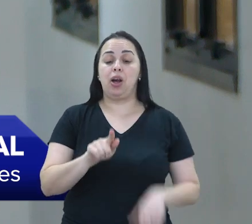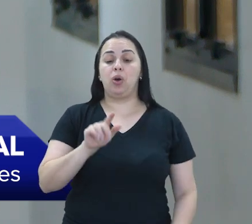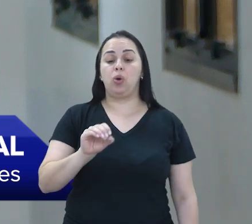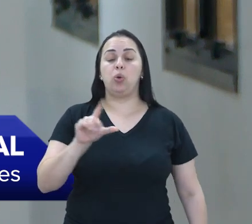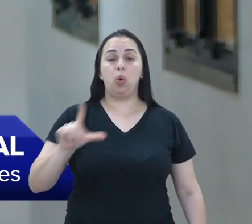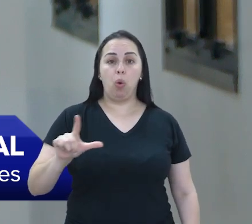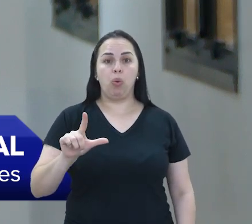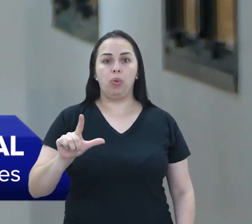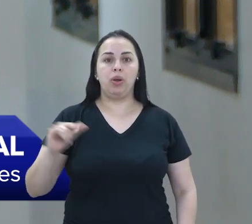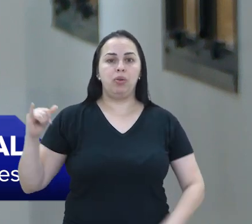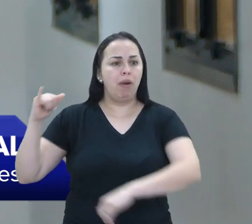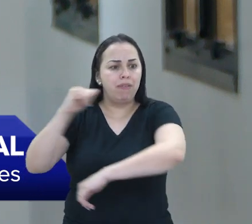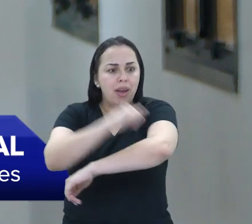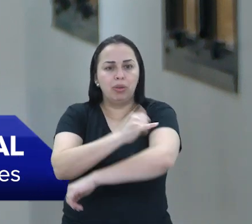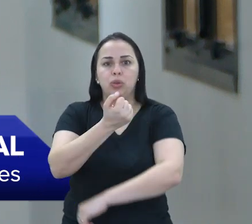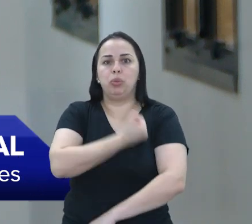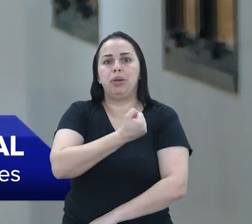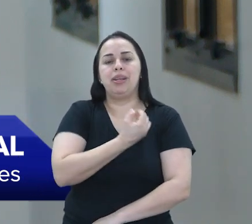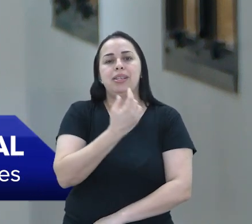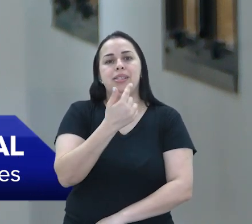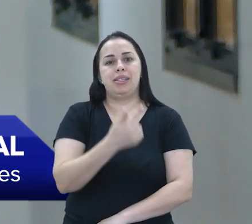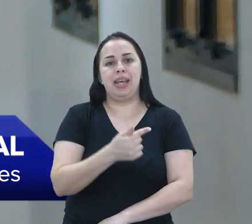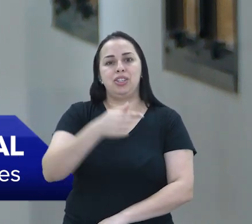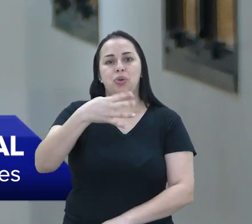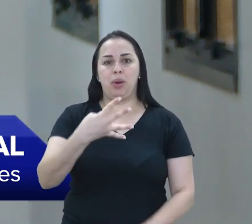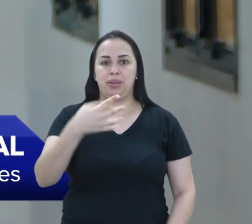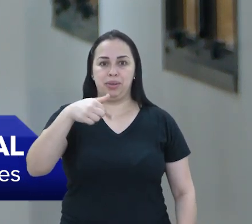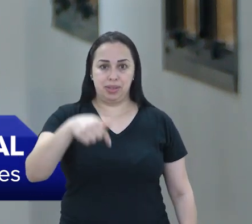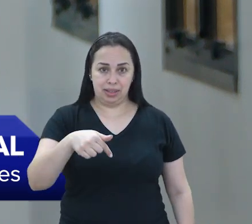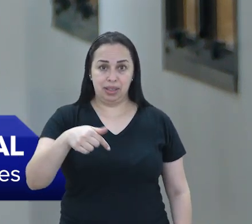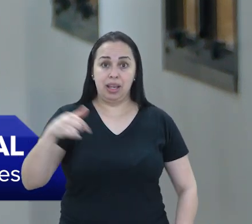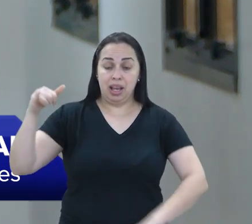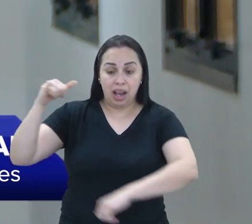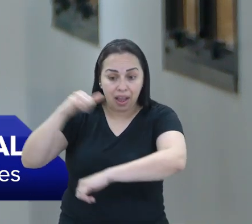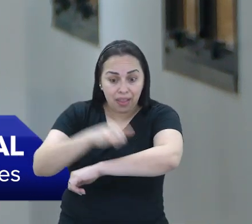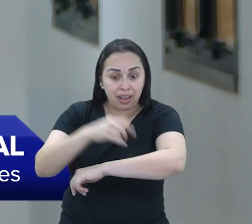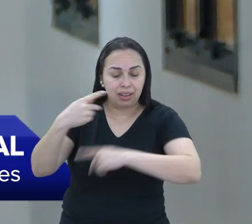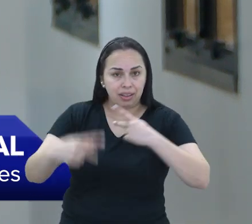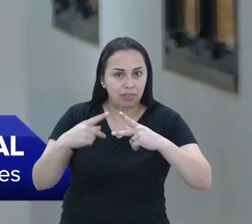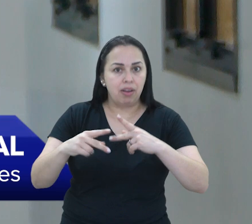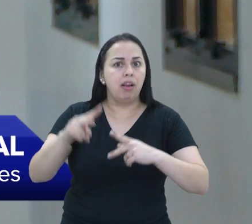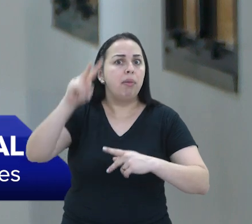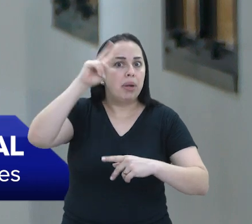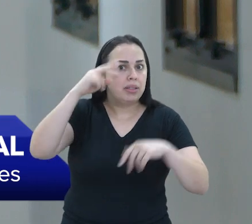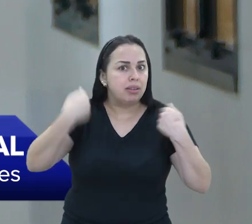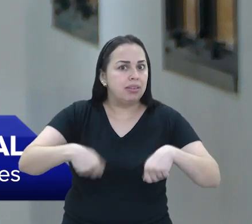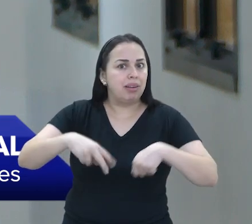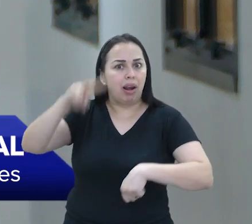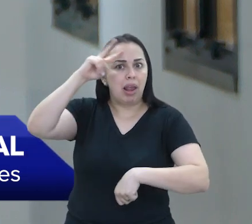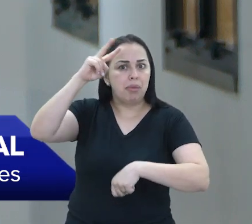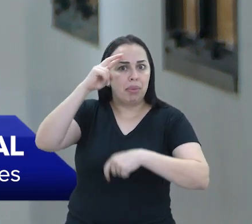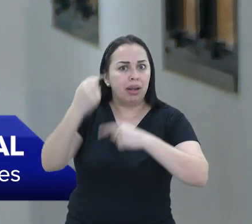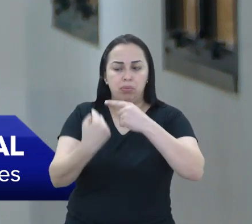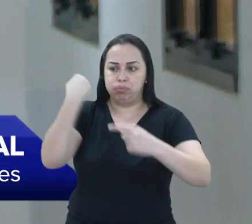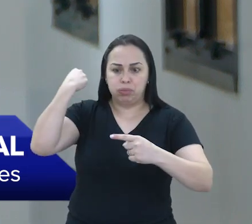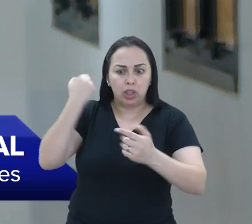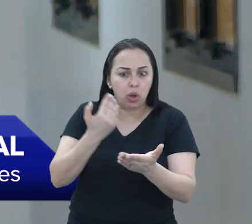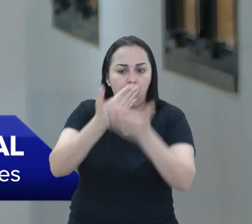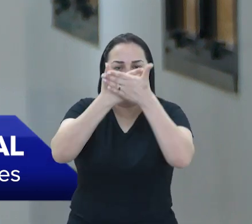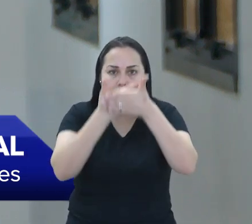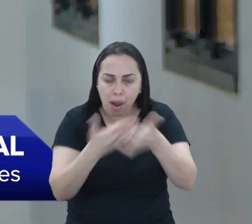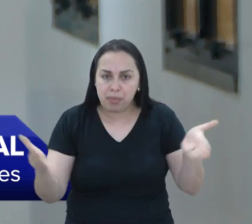com aeronaves Boeing 747. O aeroporto de São José dos Campos, vale a gente retomar, um pouco dessa história, o aeroporto de